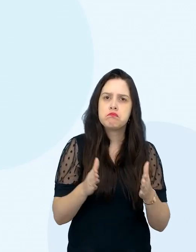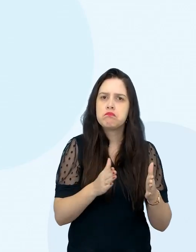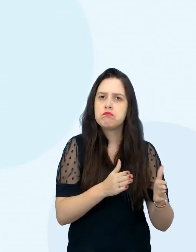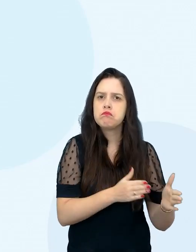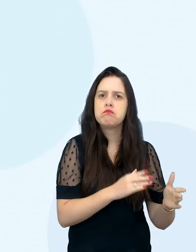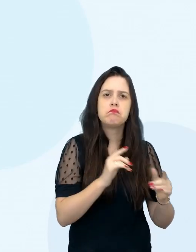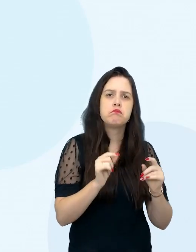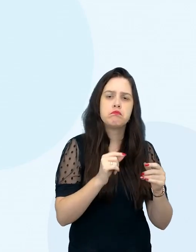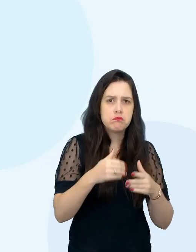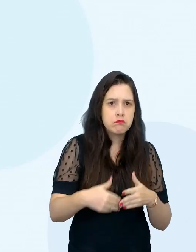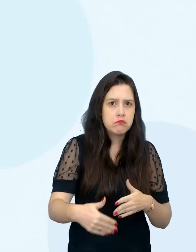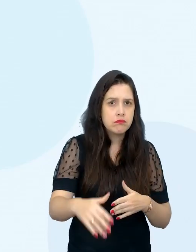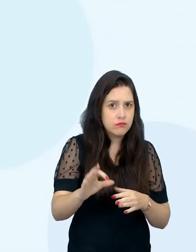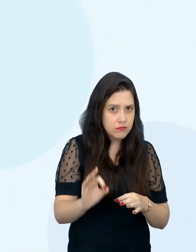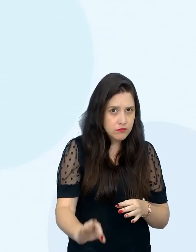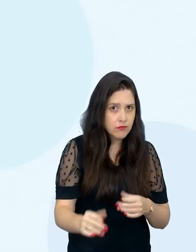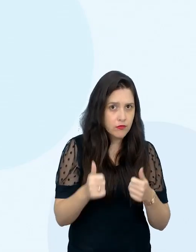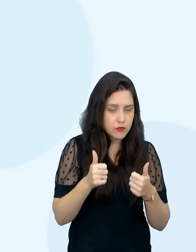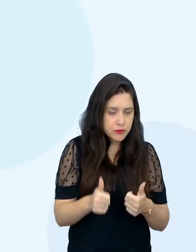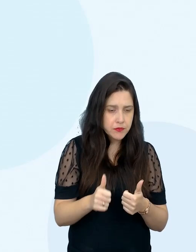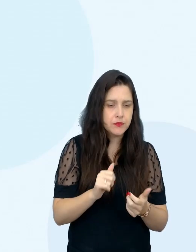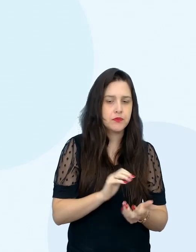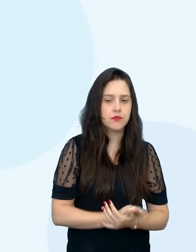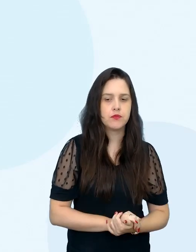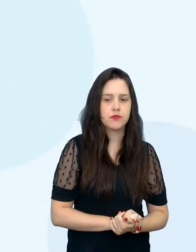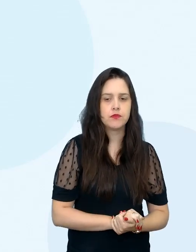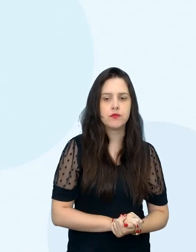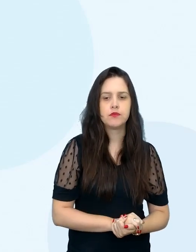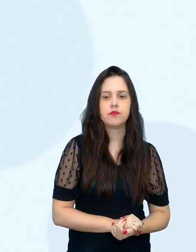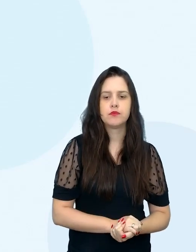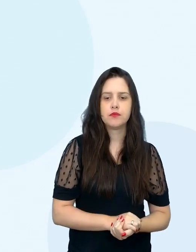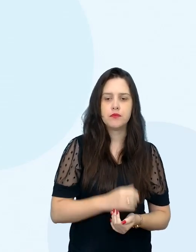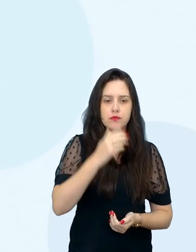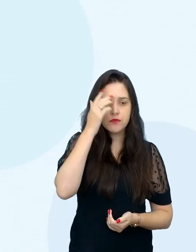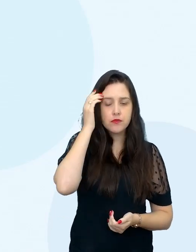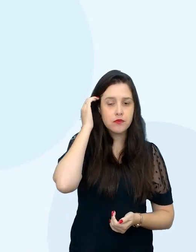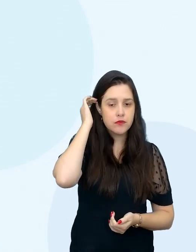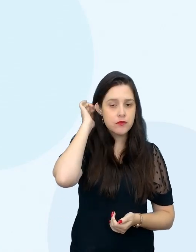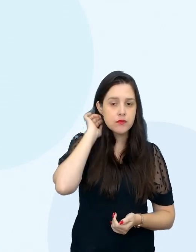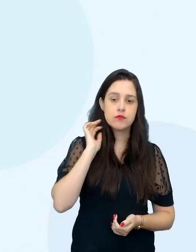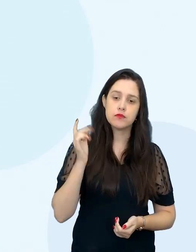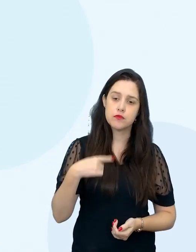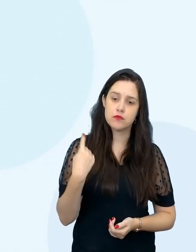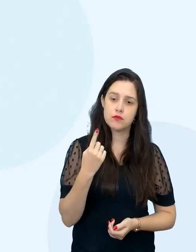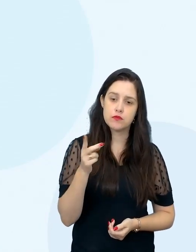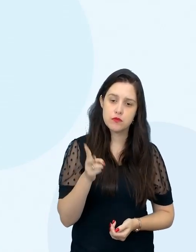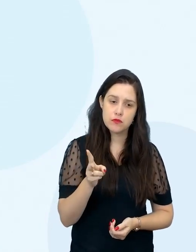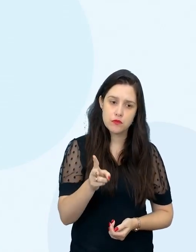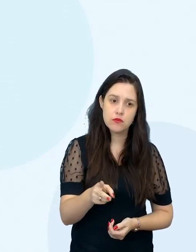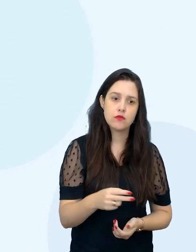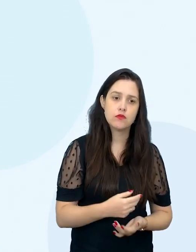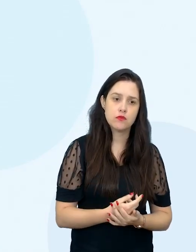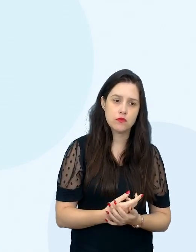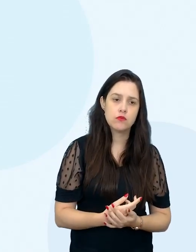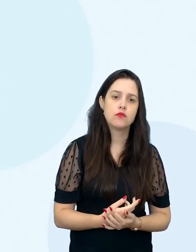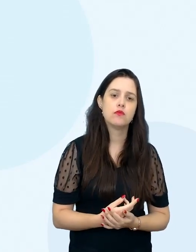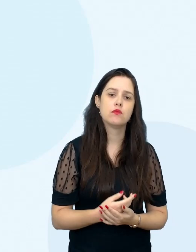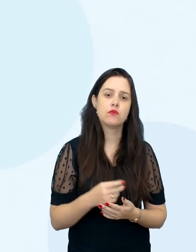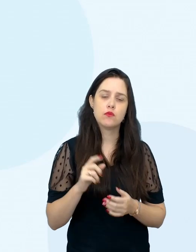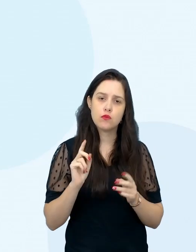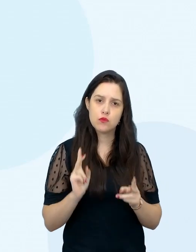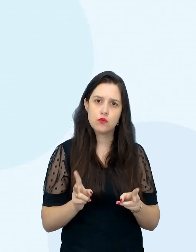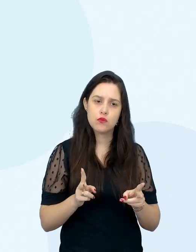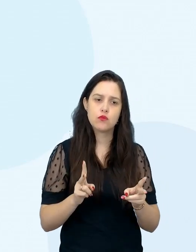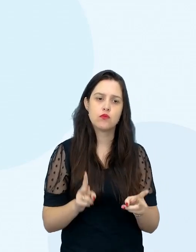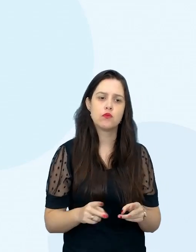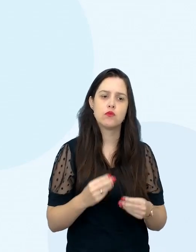por diante, tá bom, pessoal? Então, vamos lá. Só para continuar, antes de falar especificamente aí da contextualização,